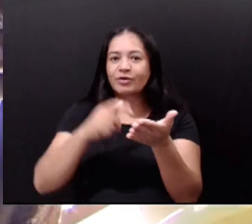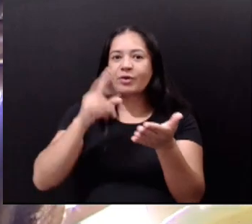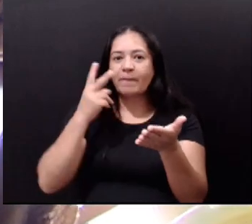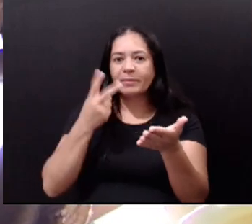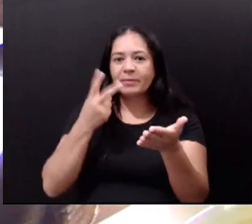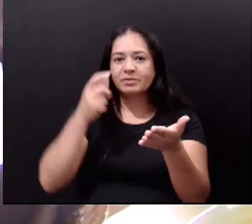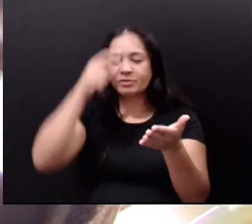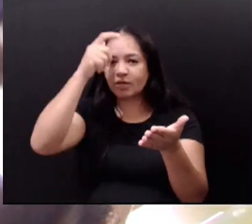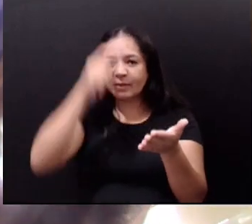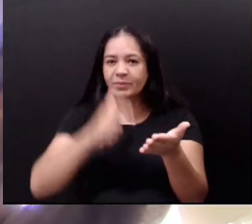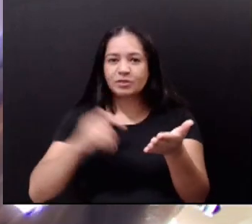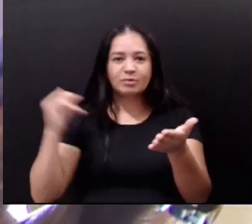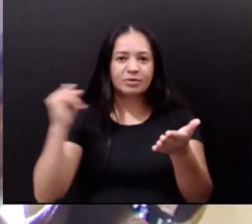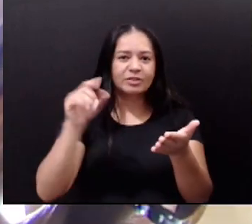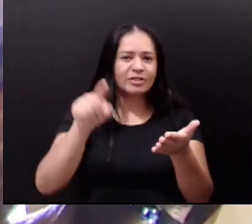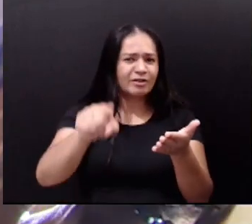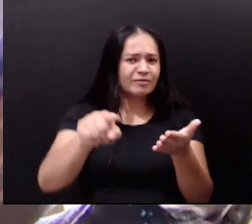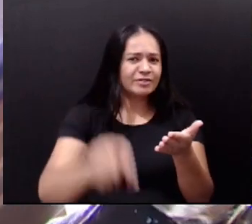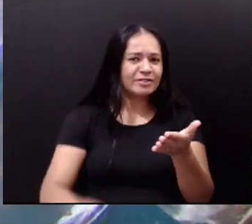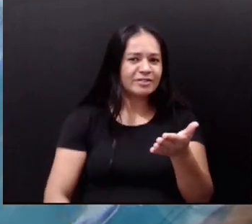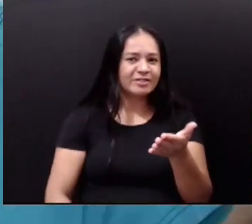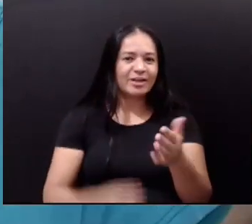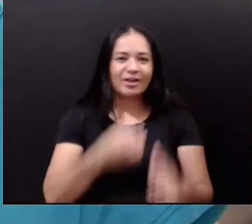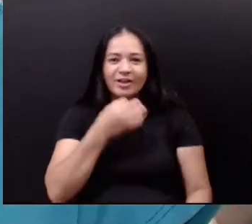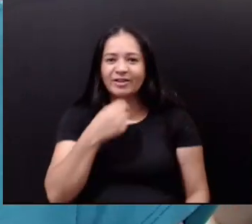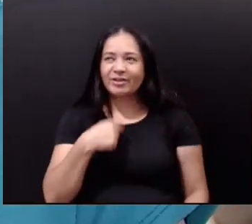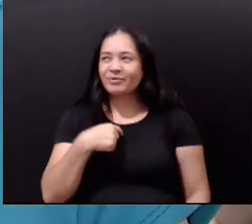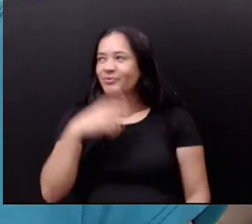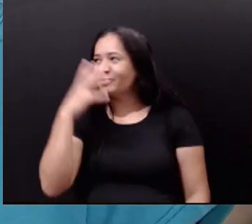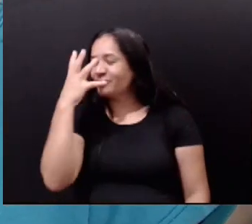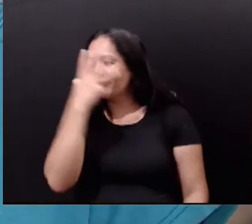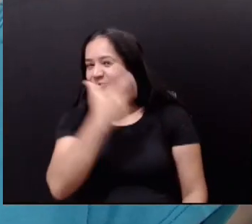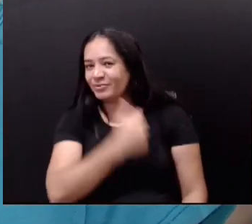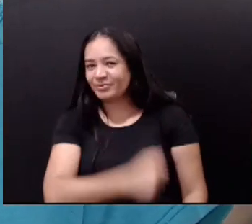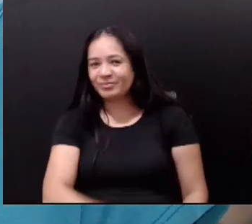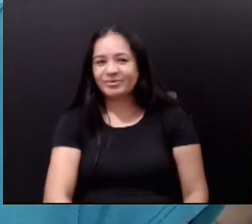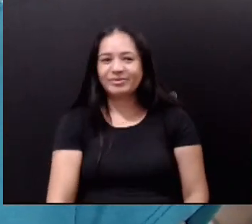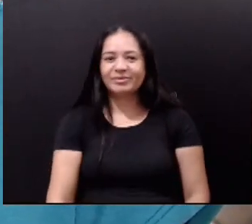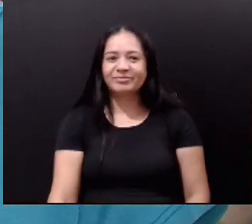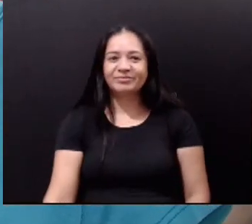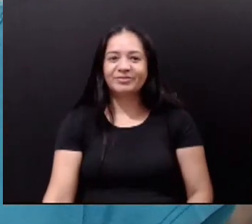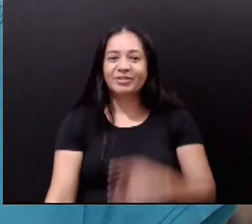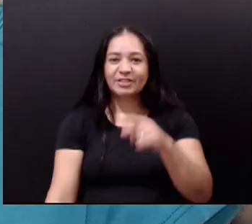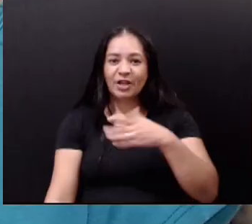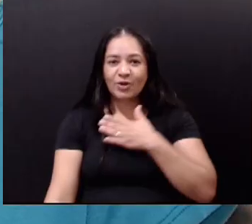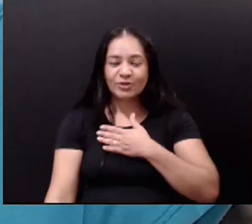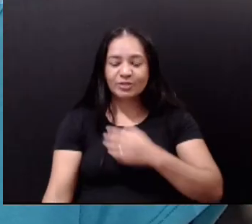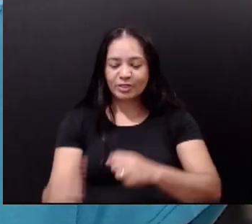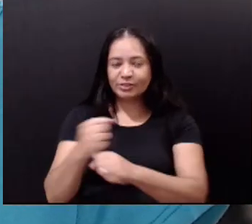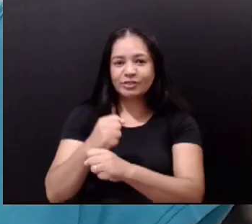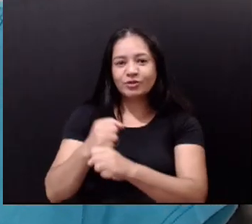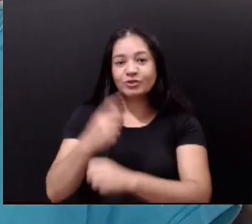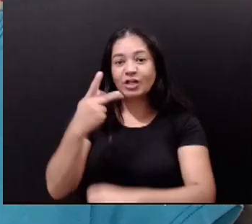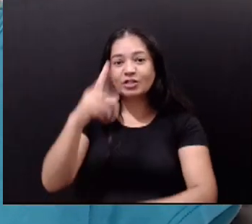achou? Achei muito lindo. Tá gostando de construir a sua história? Eu tô